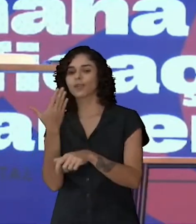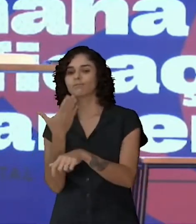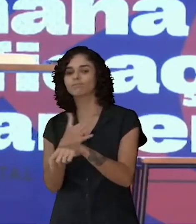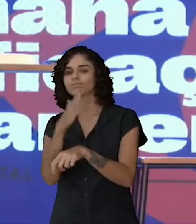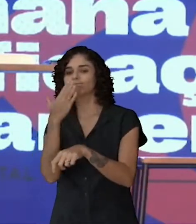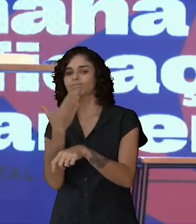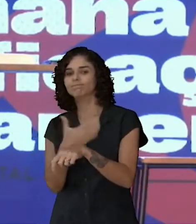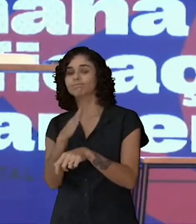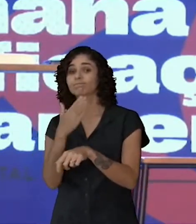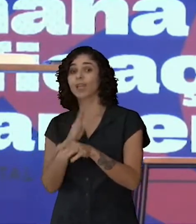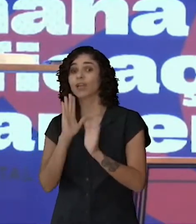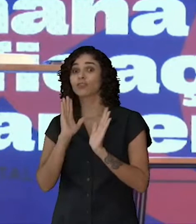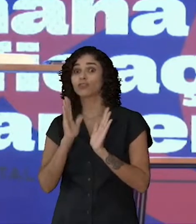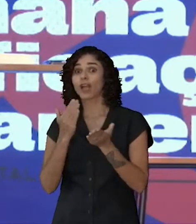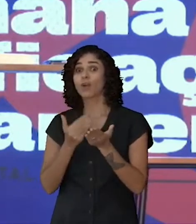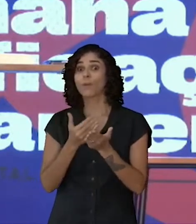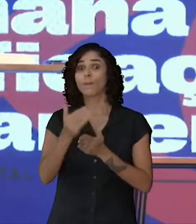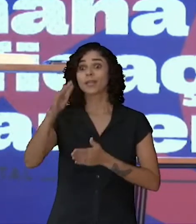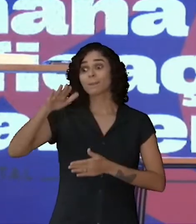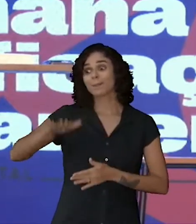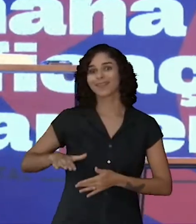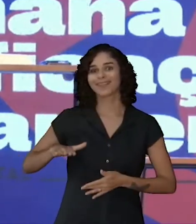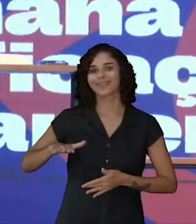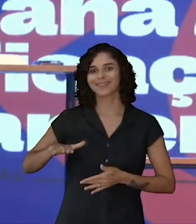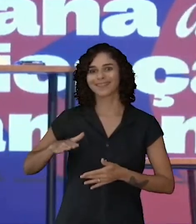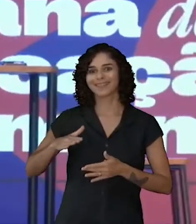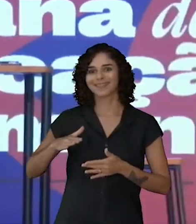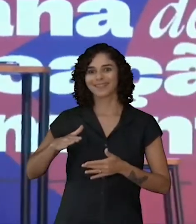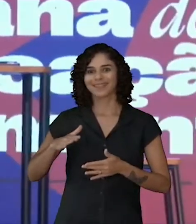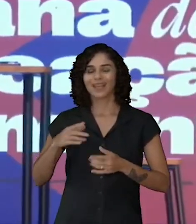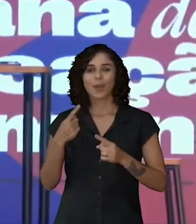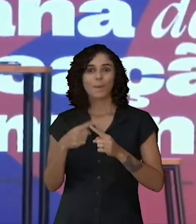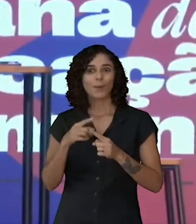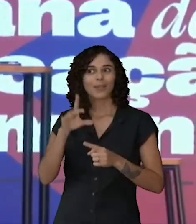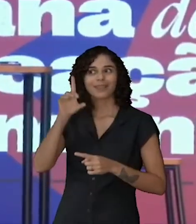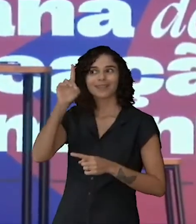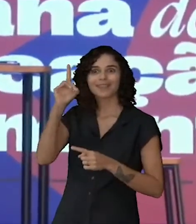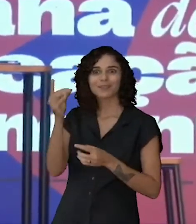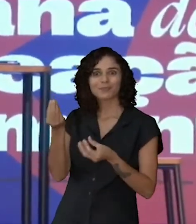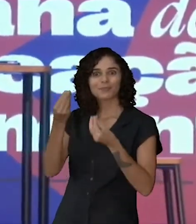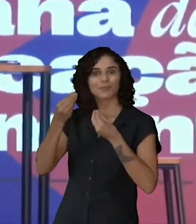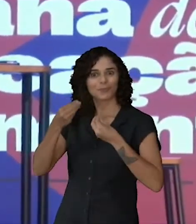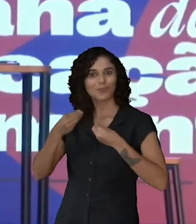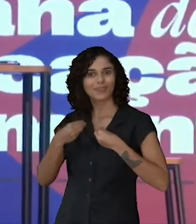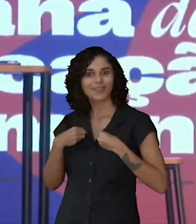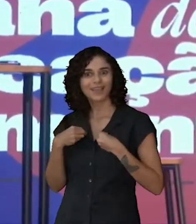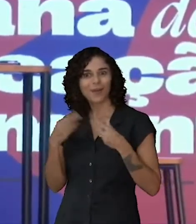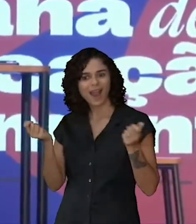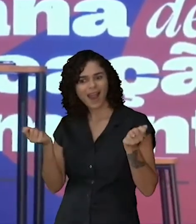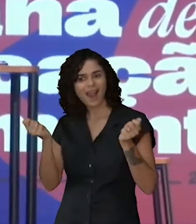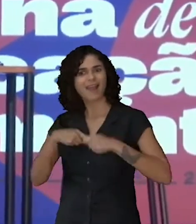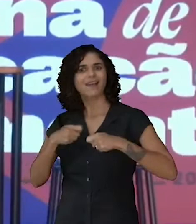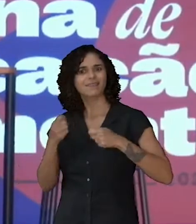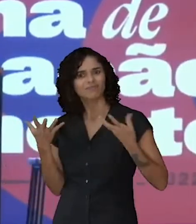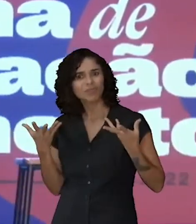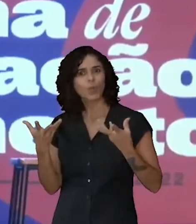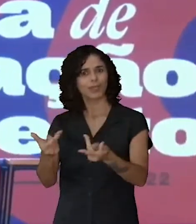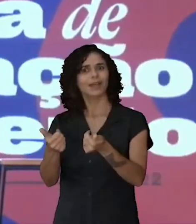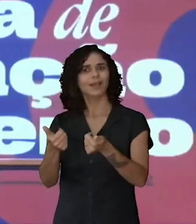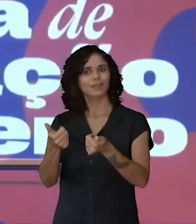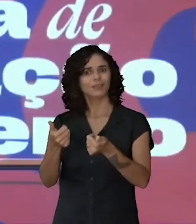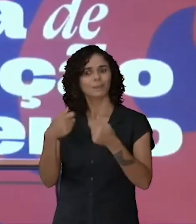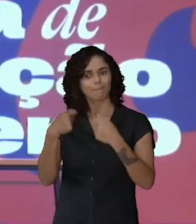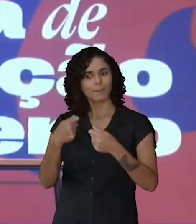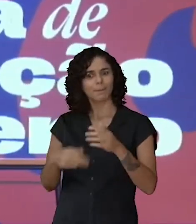igreja. Porque Deus nos deu os recursos, e nós não precisamos ir buscar em outros lugares. Deus